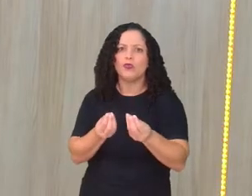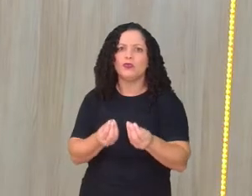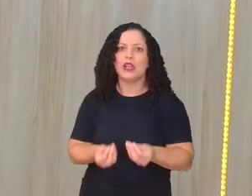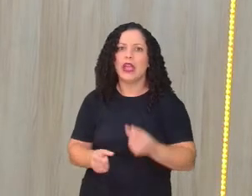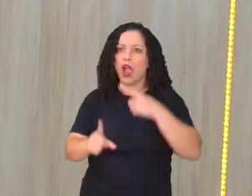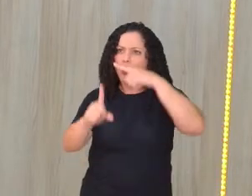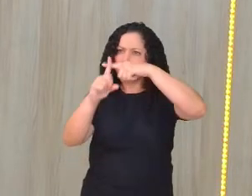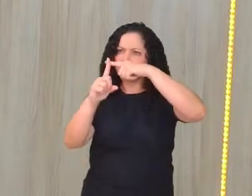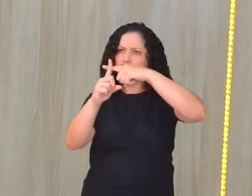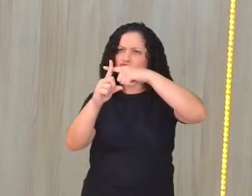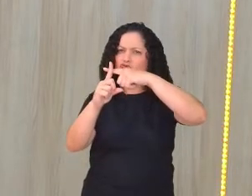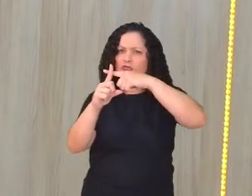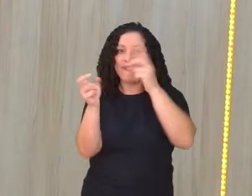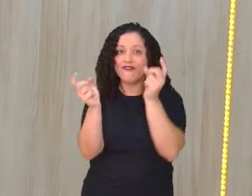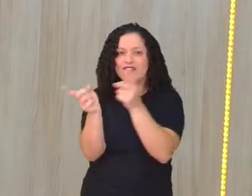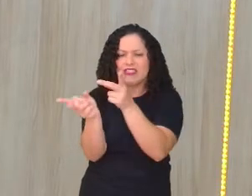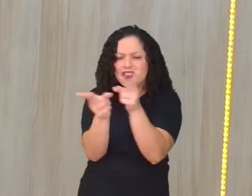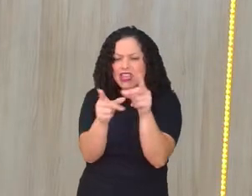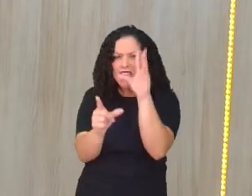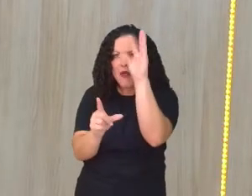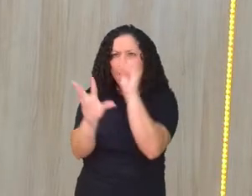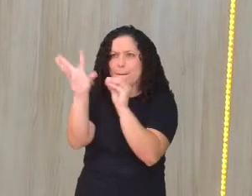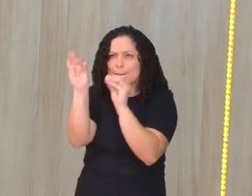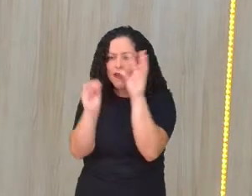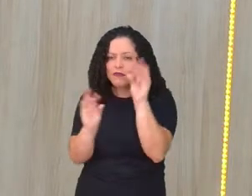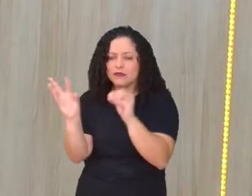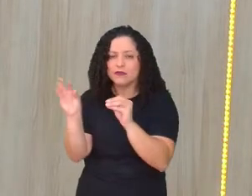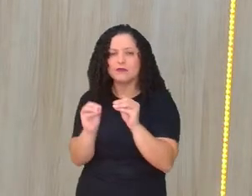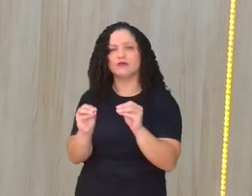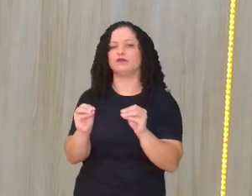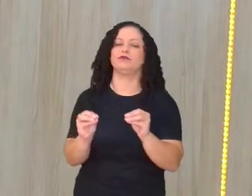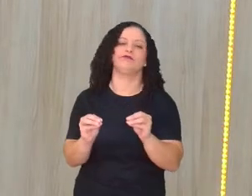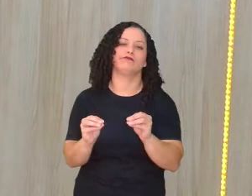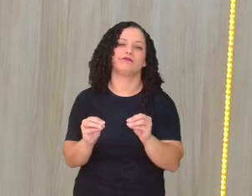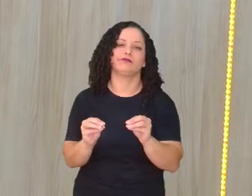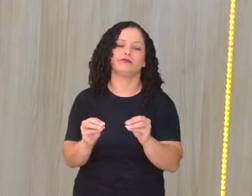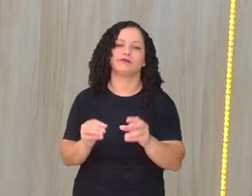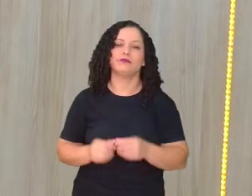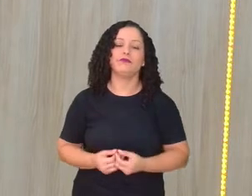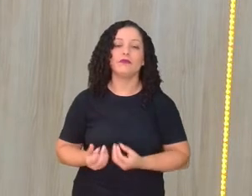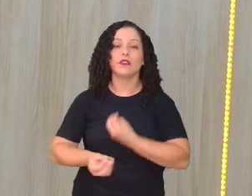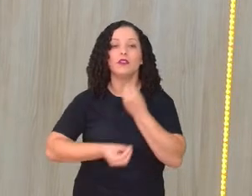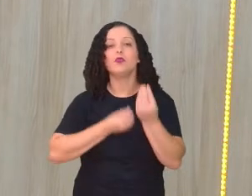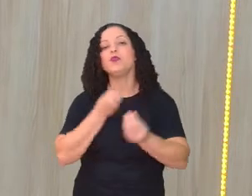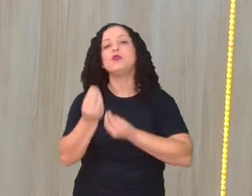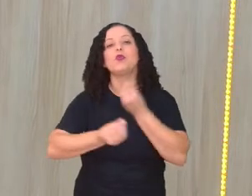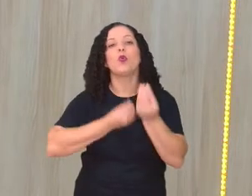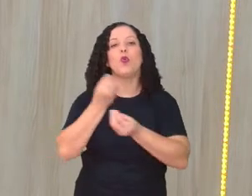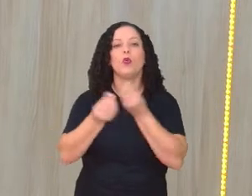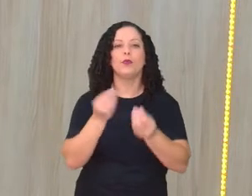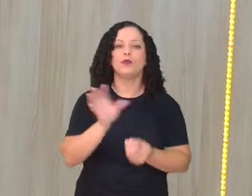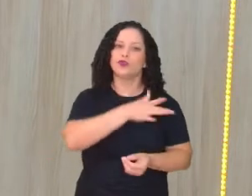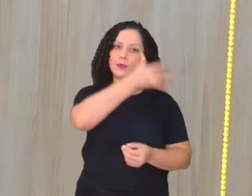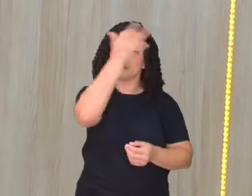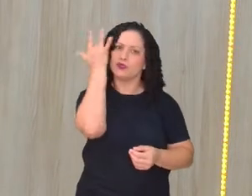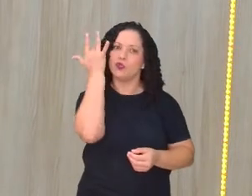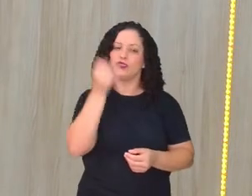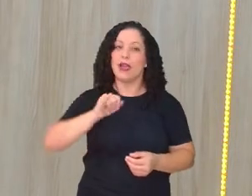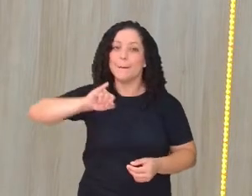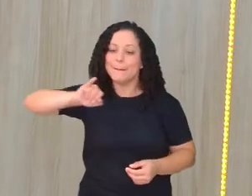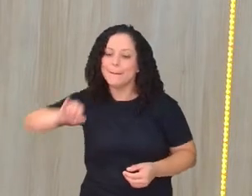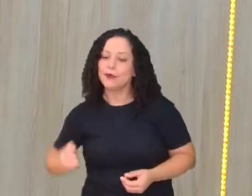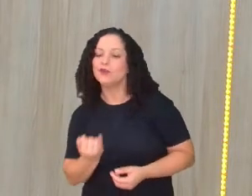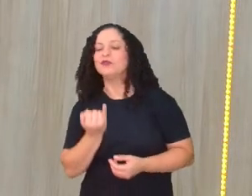né, aí como é que esse pessoal se